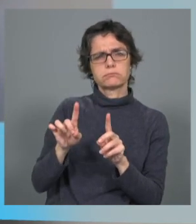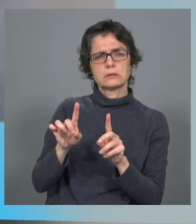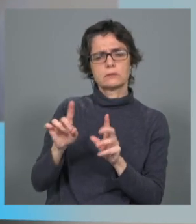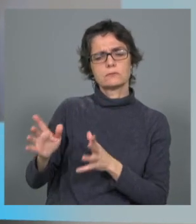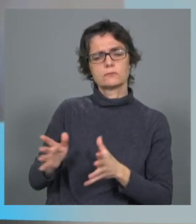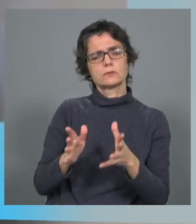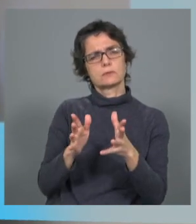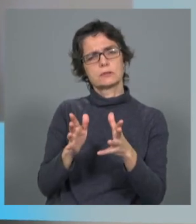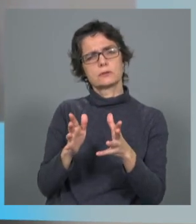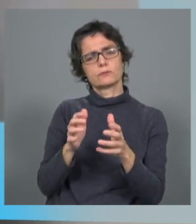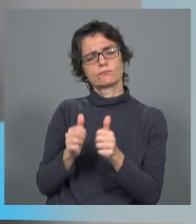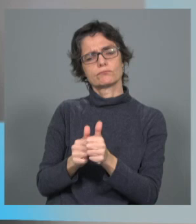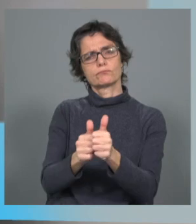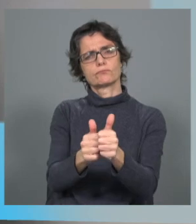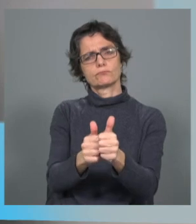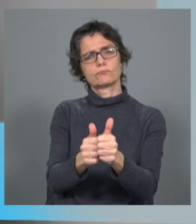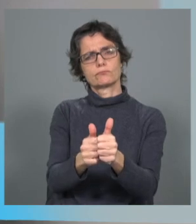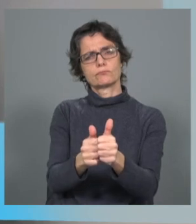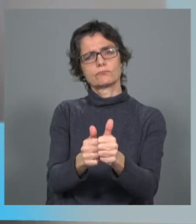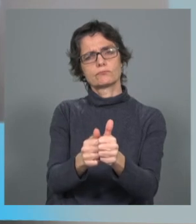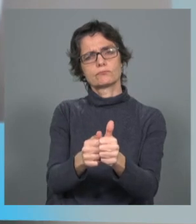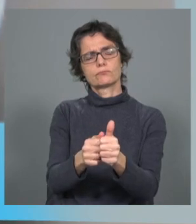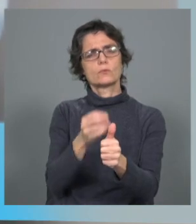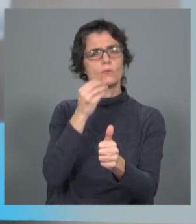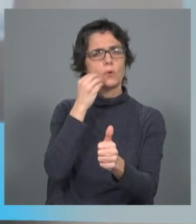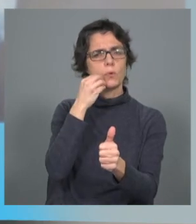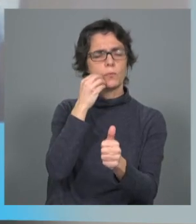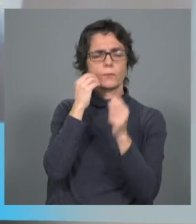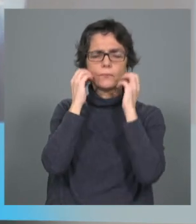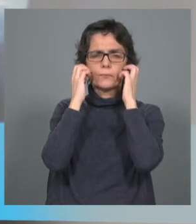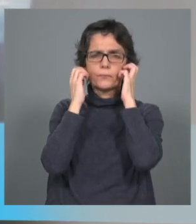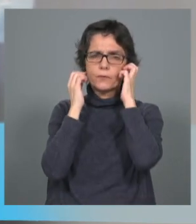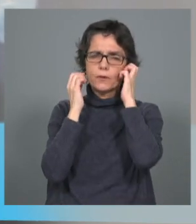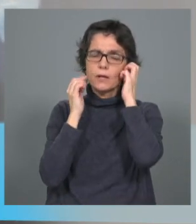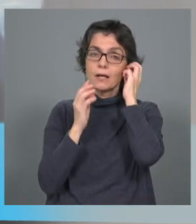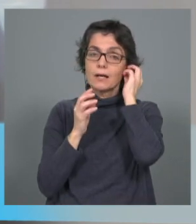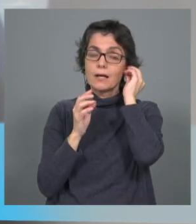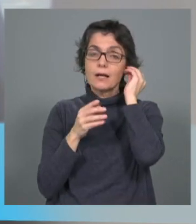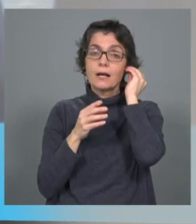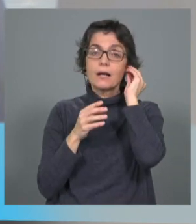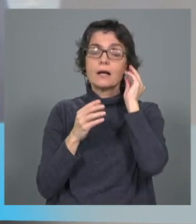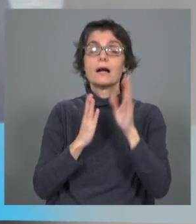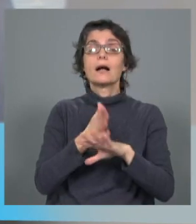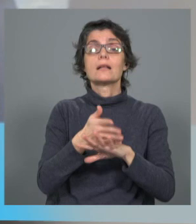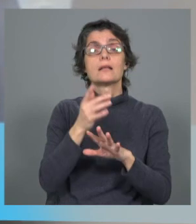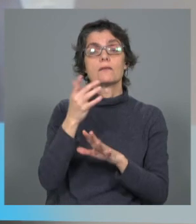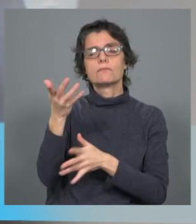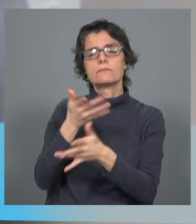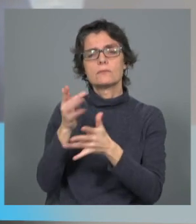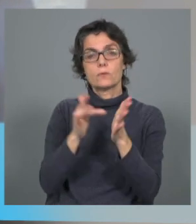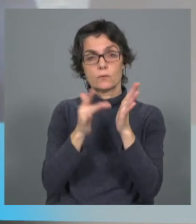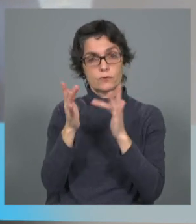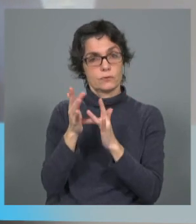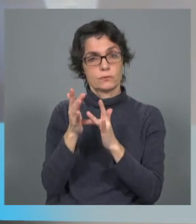pode ser ensaiado. A partir da relação com este Jesus, a partir das interpelações que ele faz,